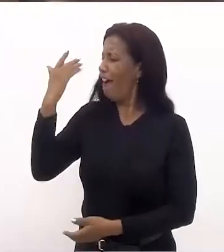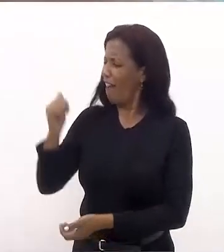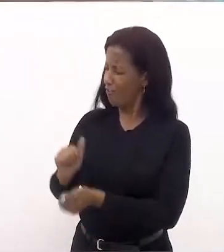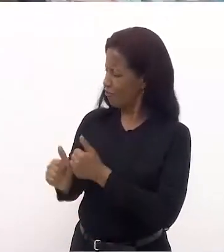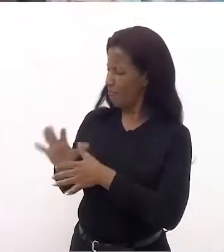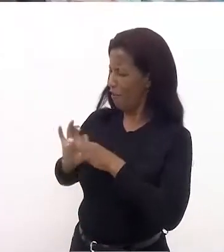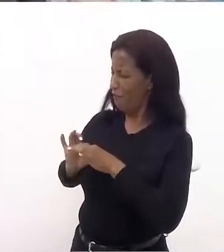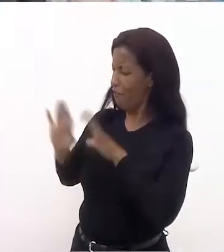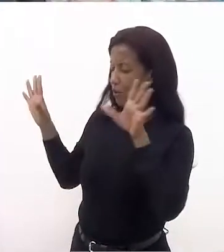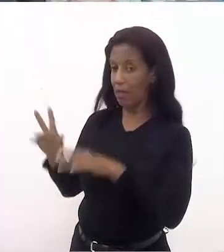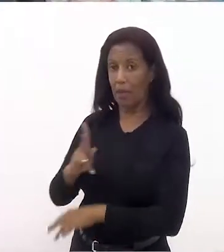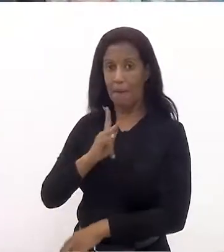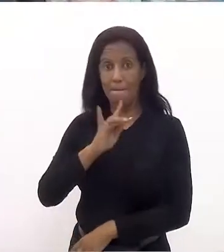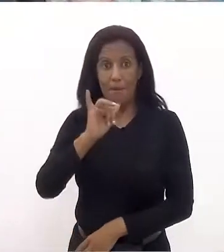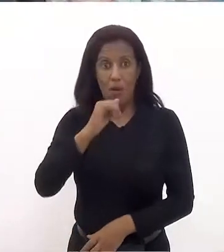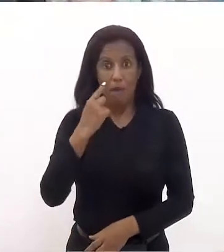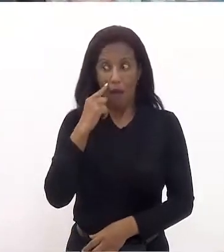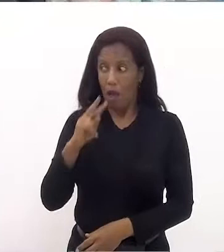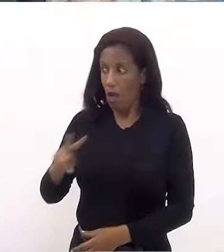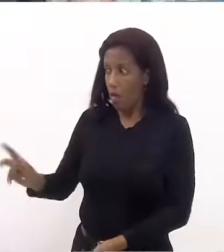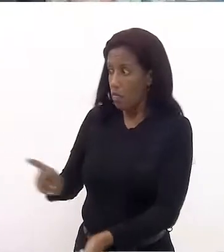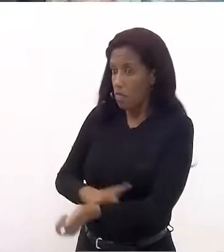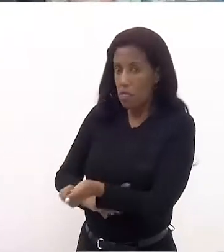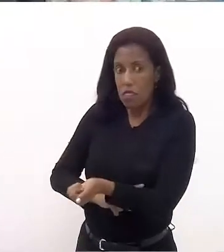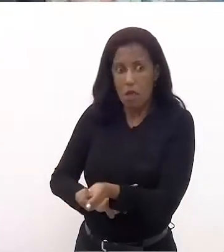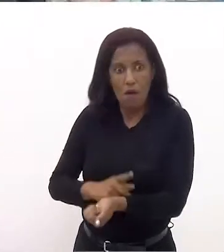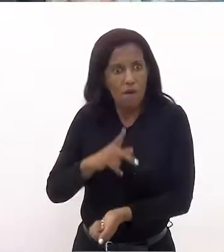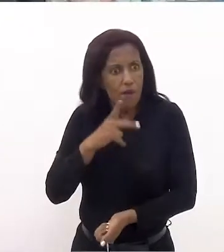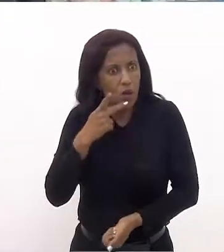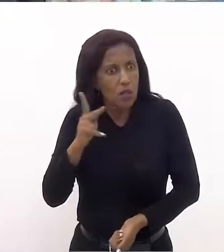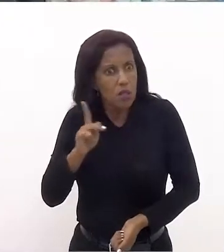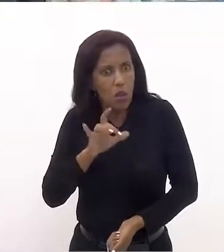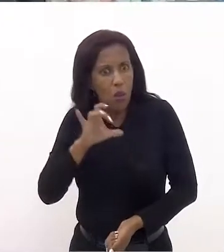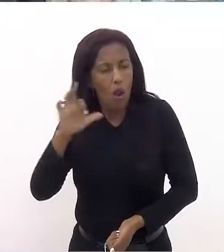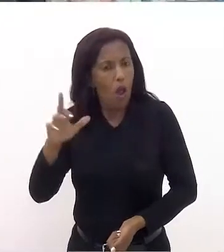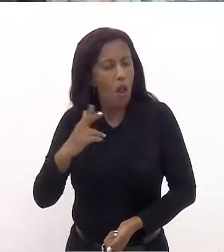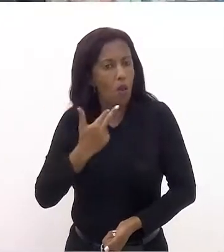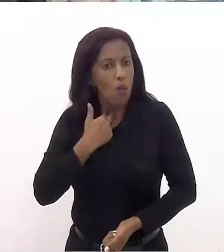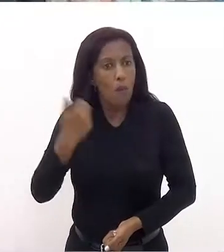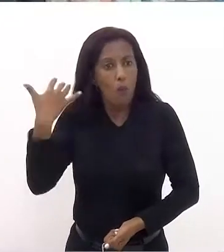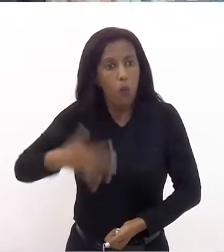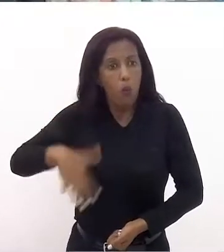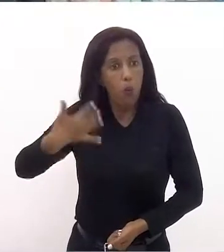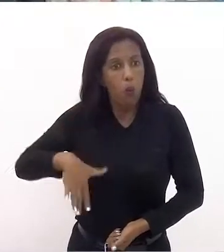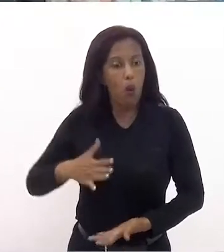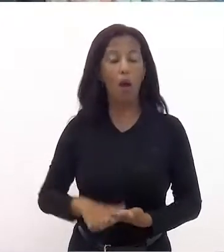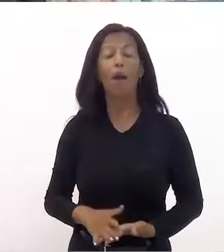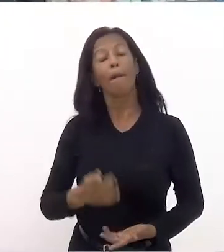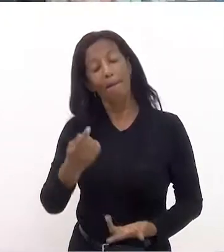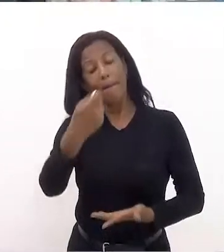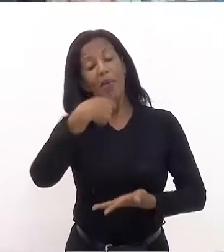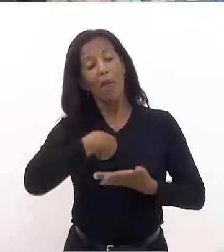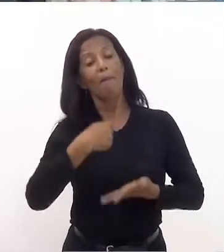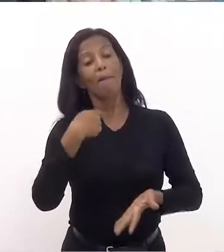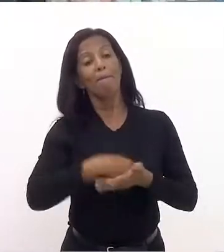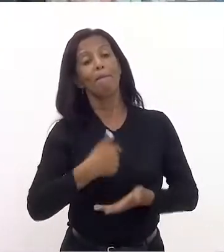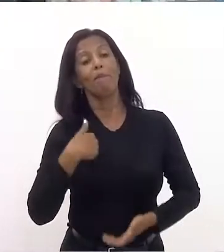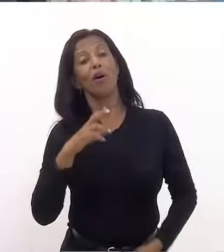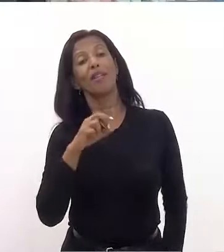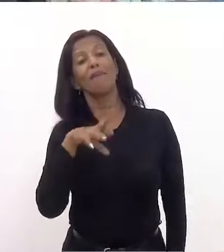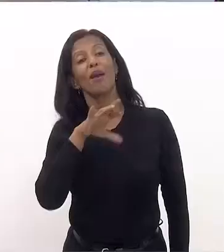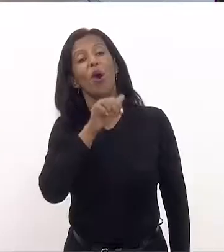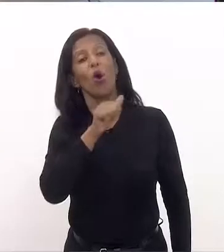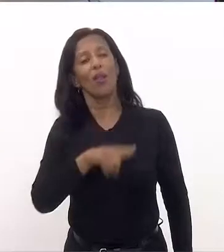à vontade. Meu pai, muito nervoso, disse: seu Carlos, isto custa dinheiro. Ele falou: põe na minha conta.